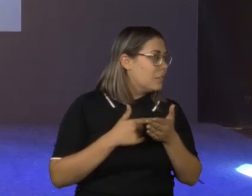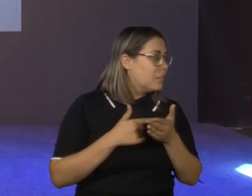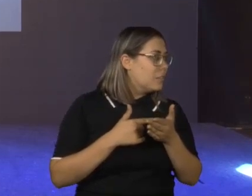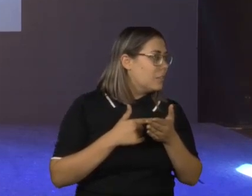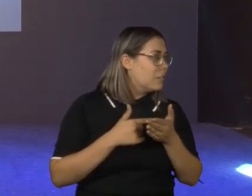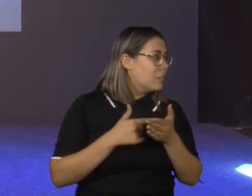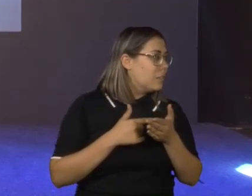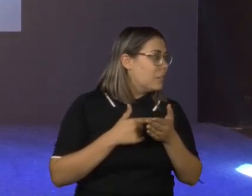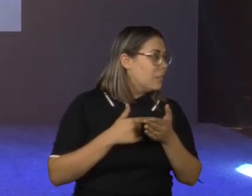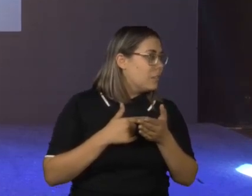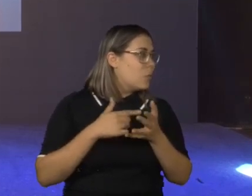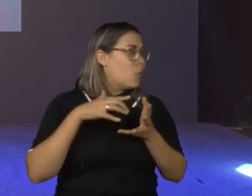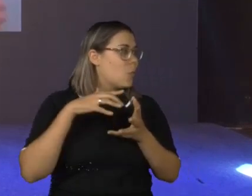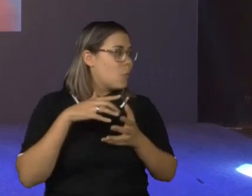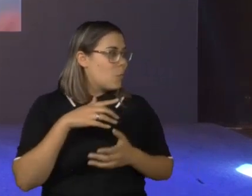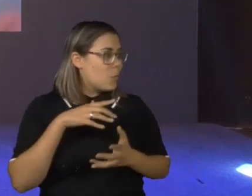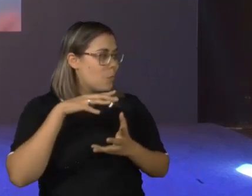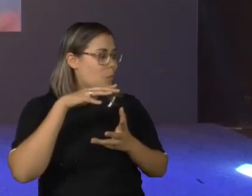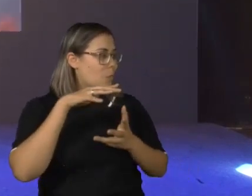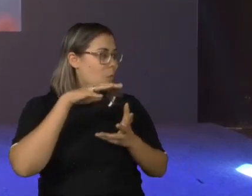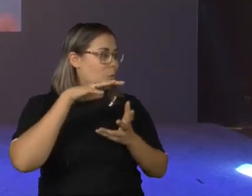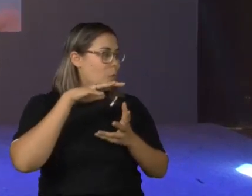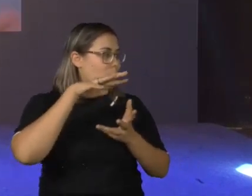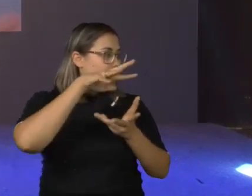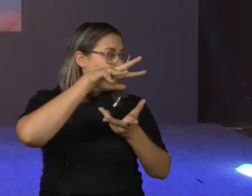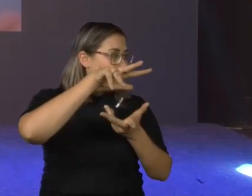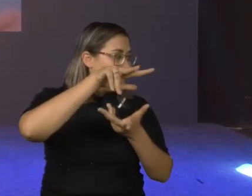Mude Seu Falar e o Mundo me Ouvir.